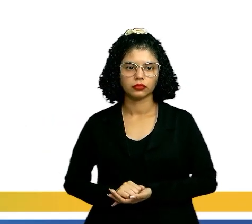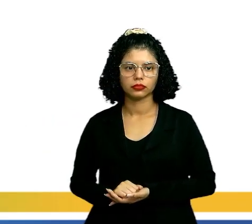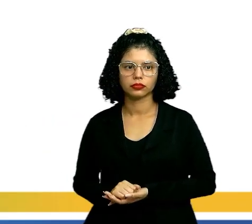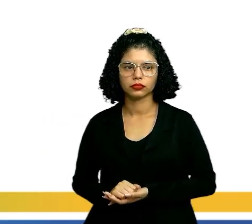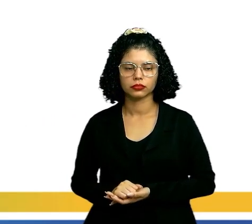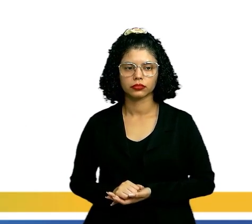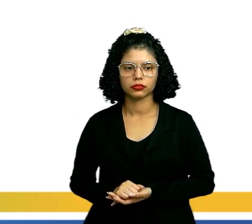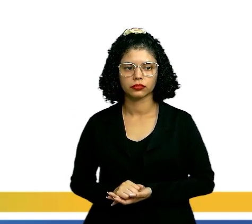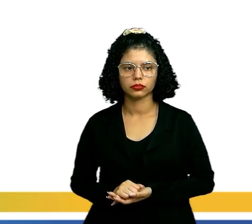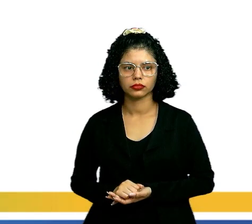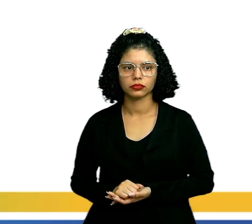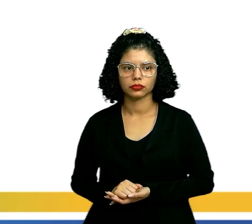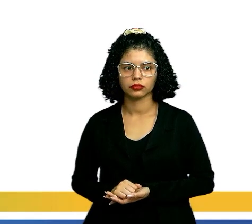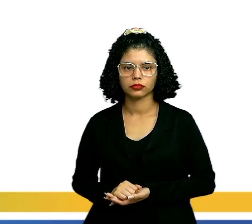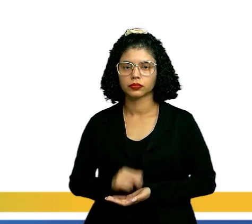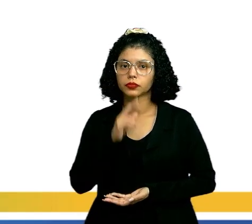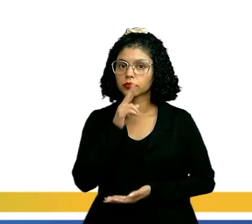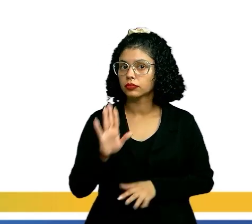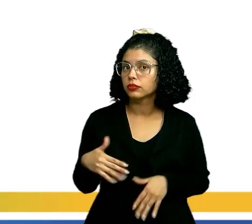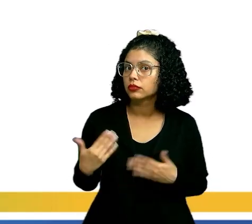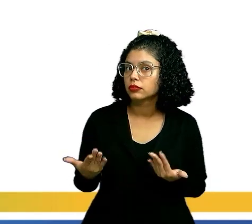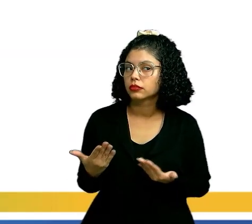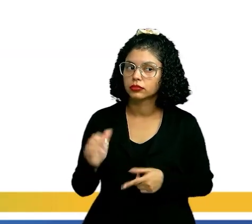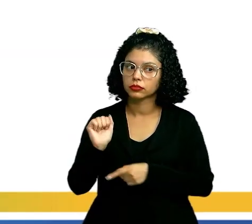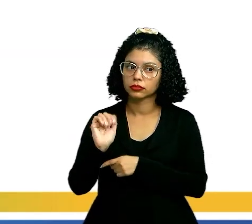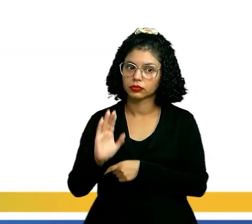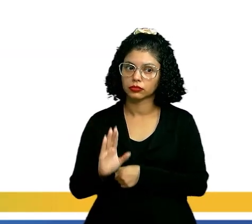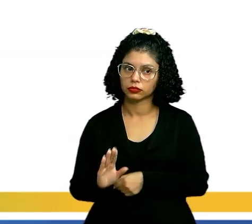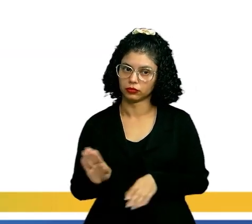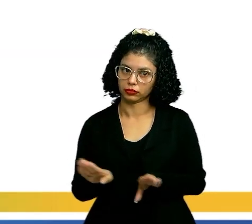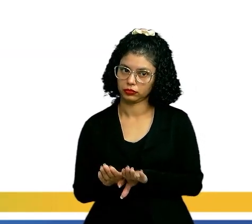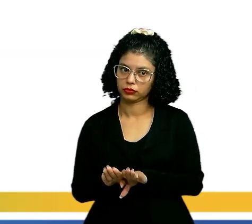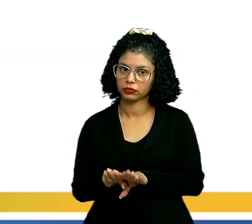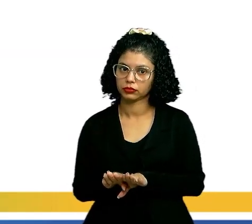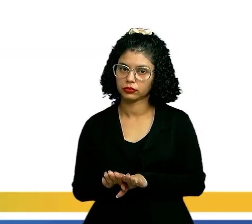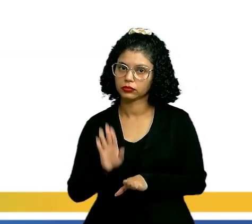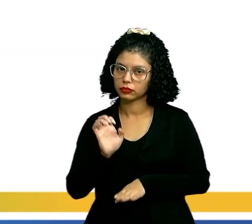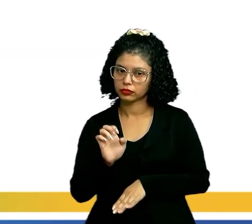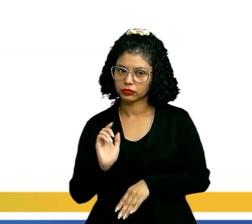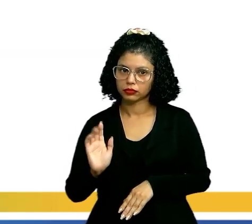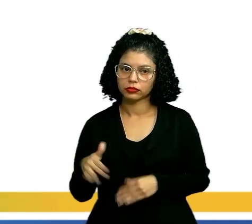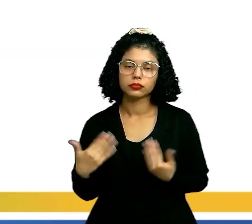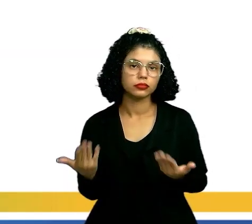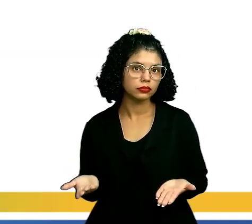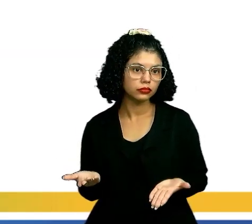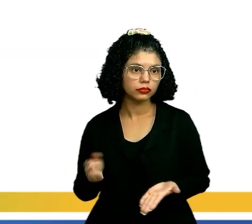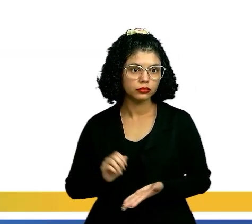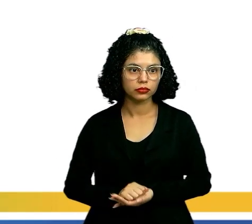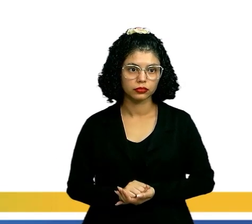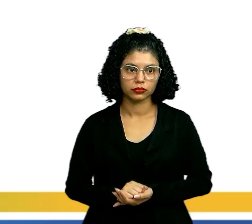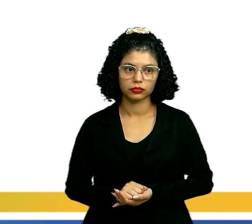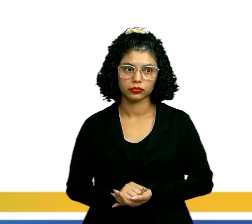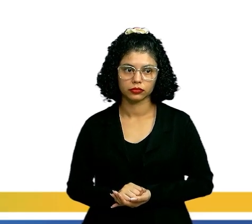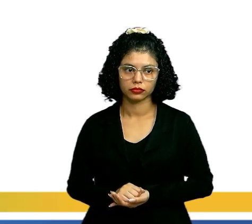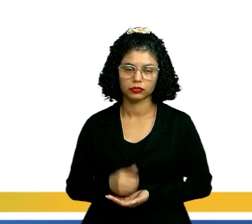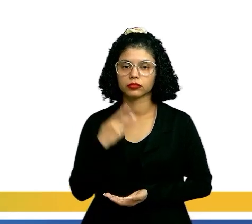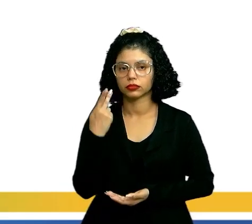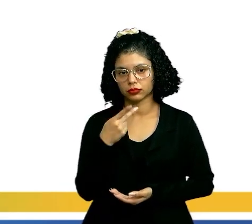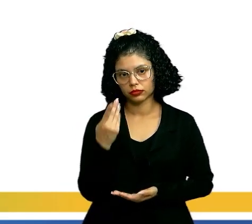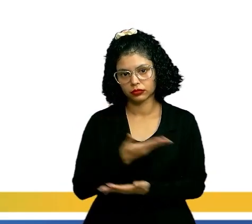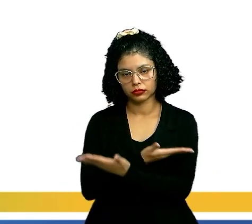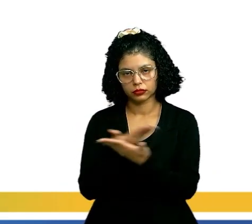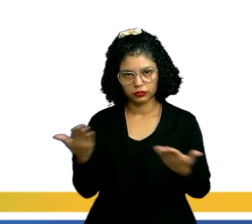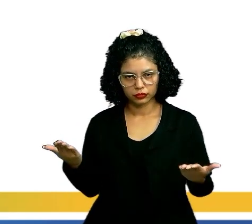obras. E aí, temos A, B, C, D ou E. Eu já comentei